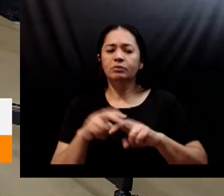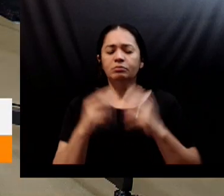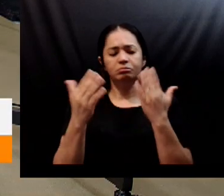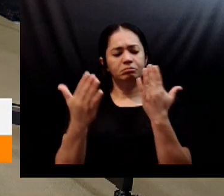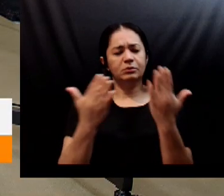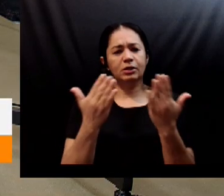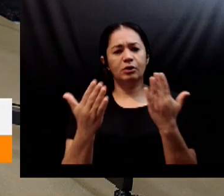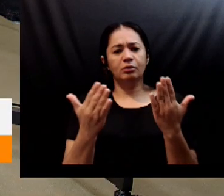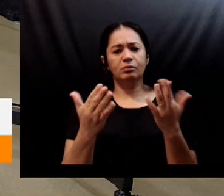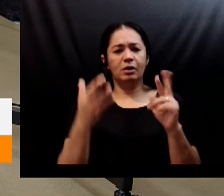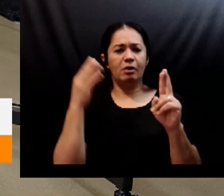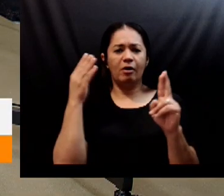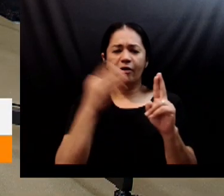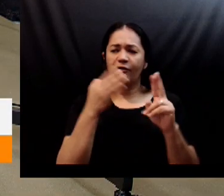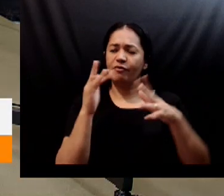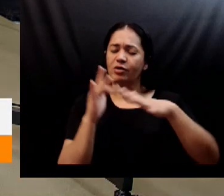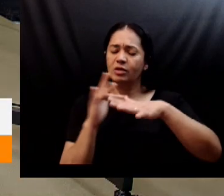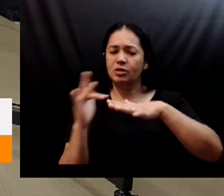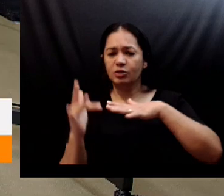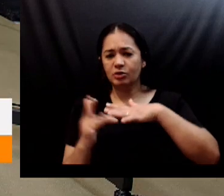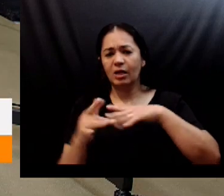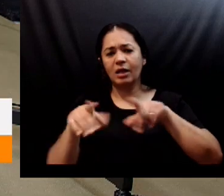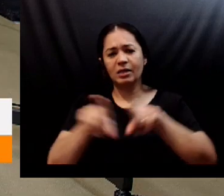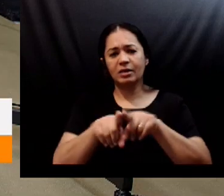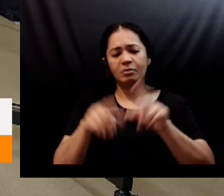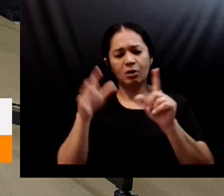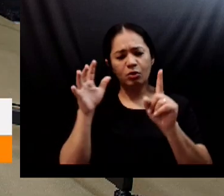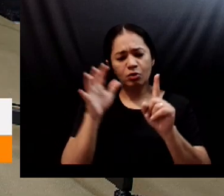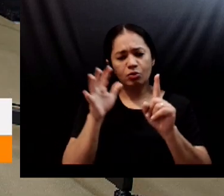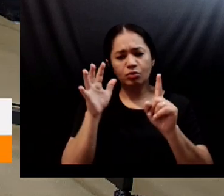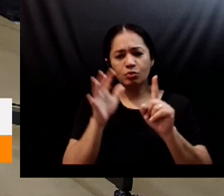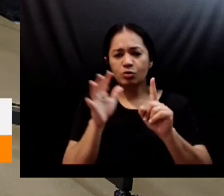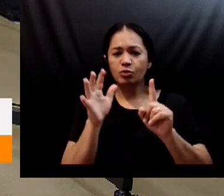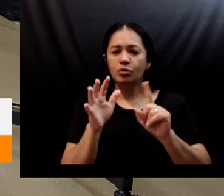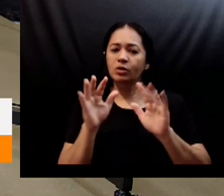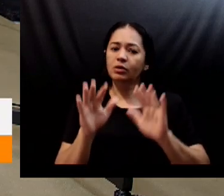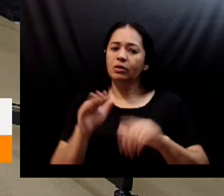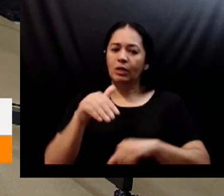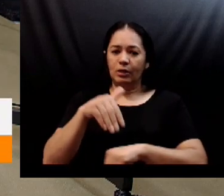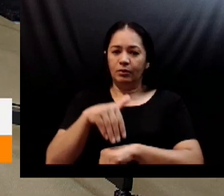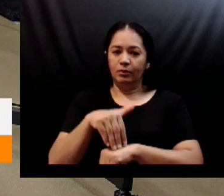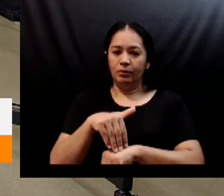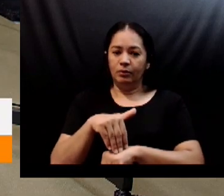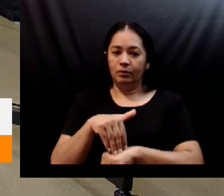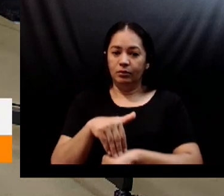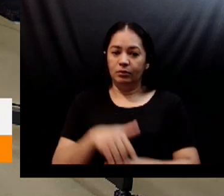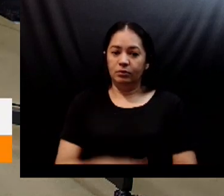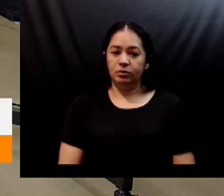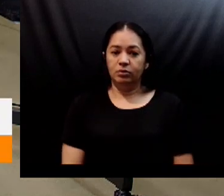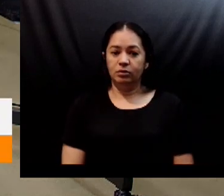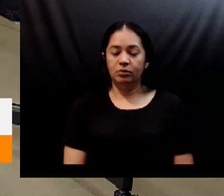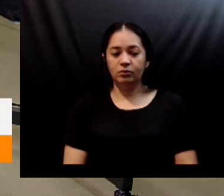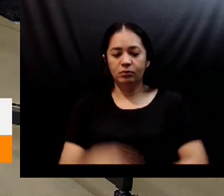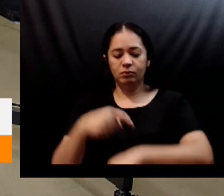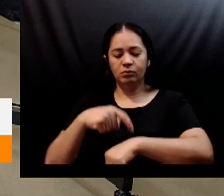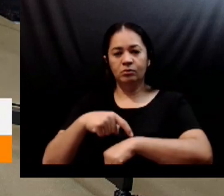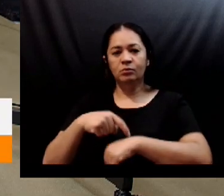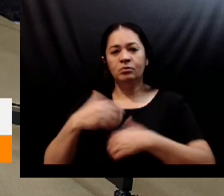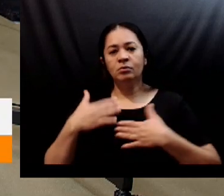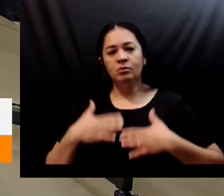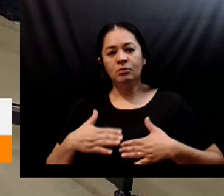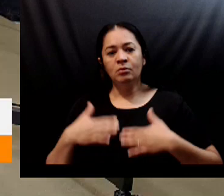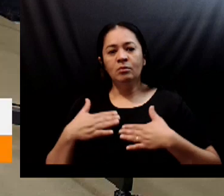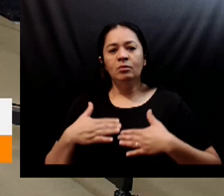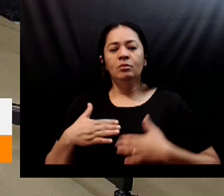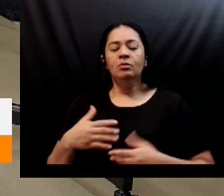redes sociais também incentiva essa culpa no momento de descansar? Porque às vezes a pessoa está lá